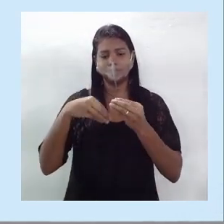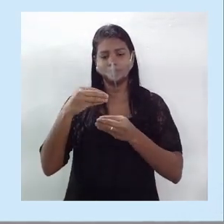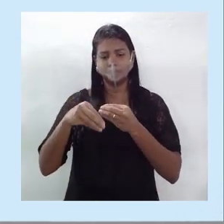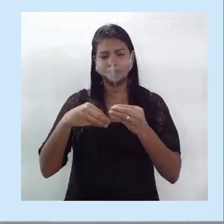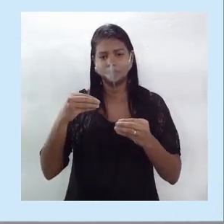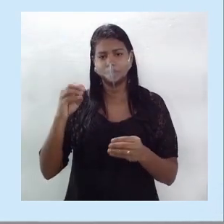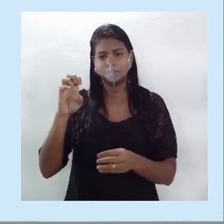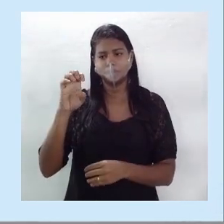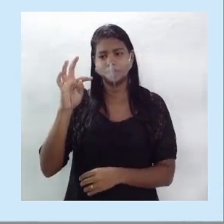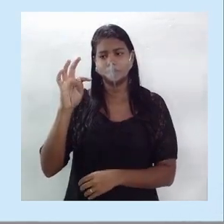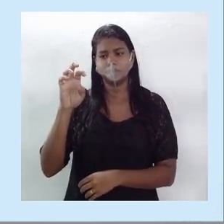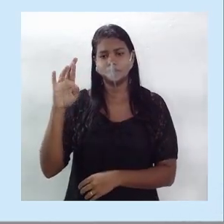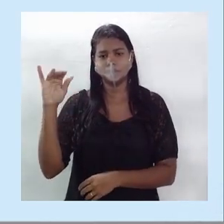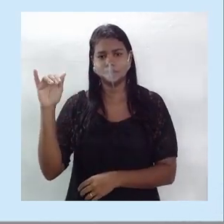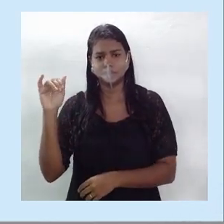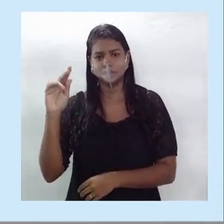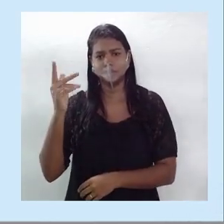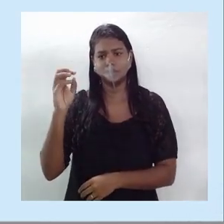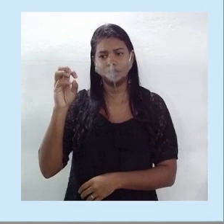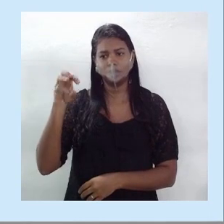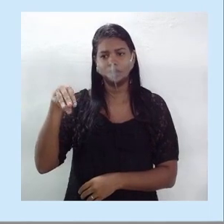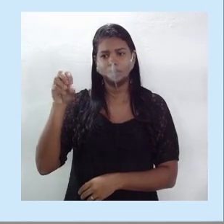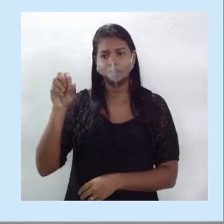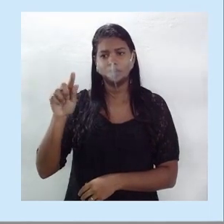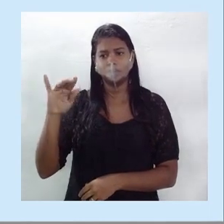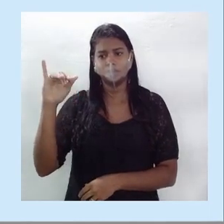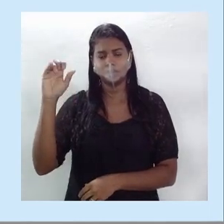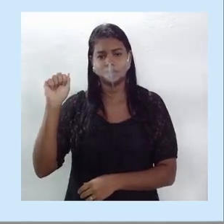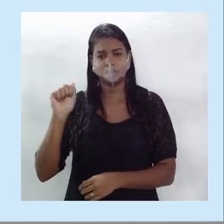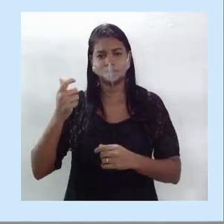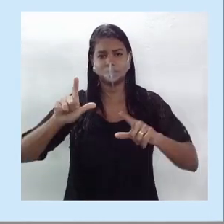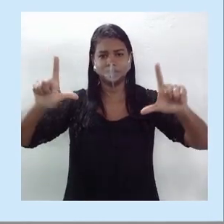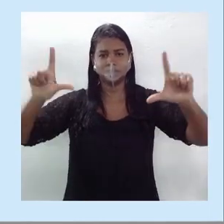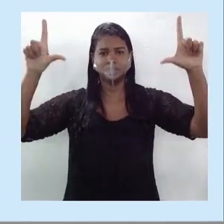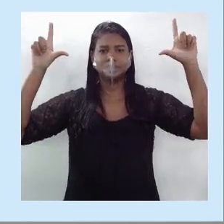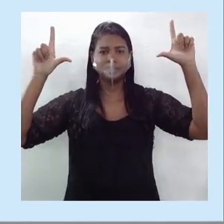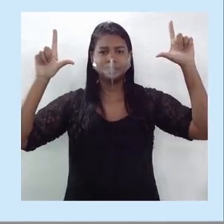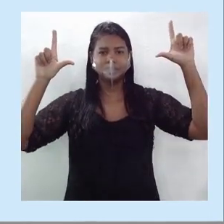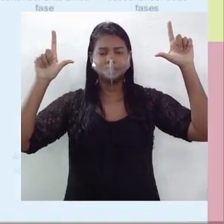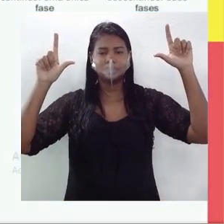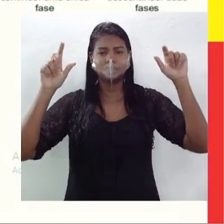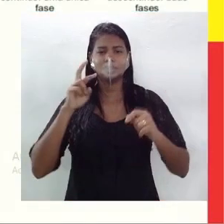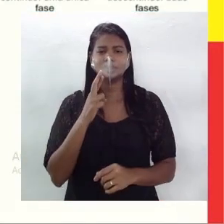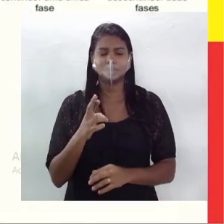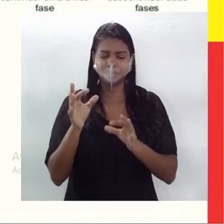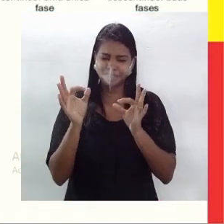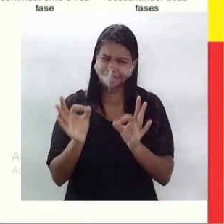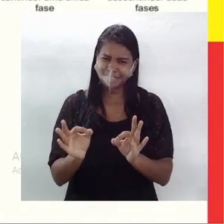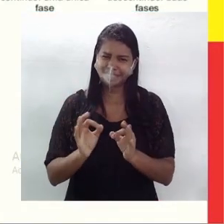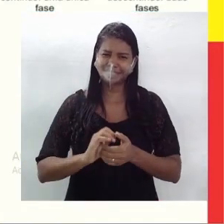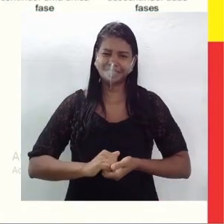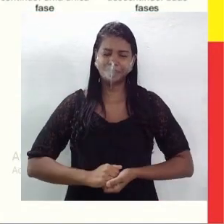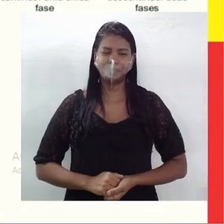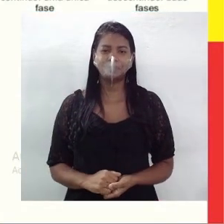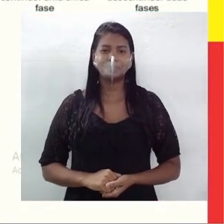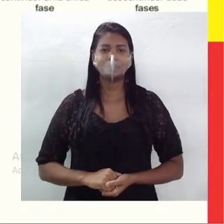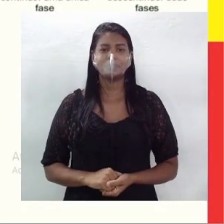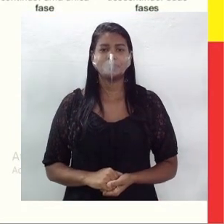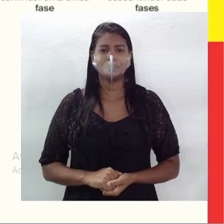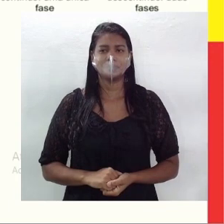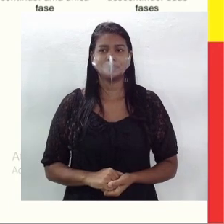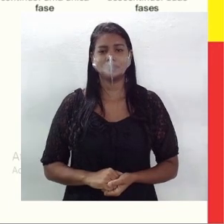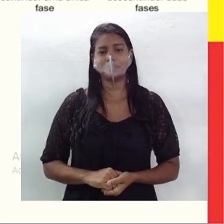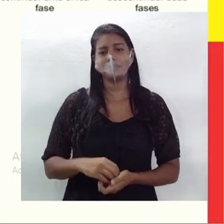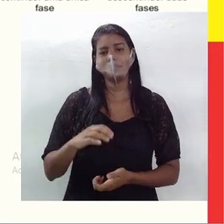heterogêneas e homogêneas. Bora lá para a telinha para a gente ver a resposta correta. Vejam bem,